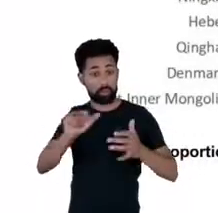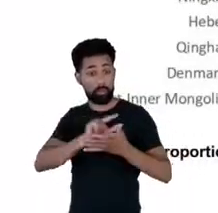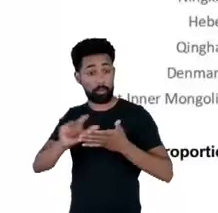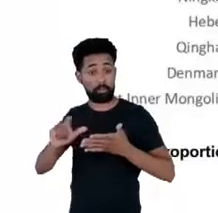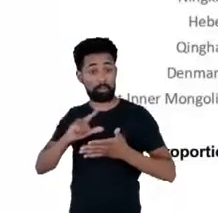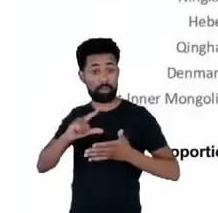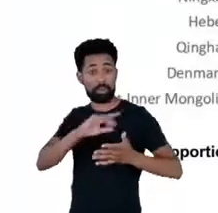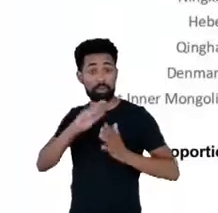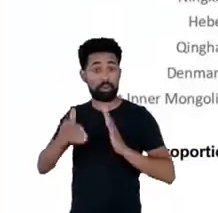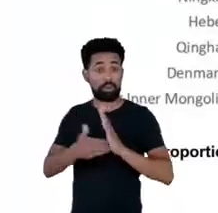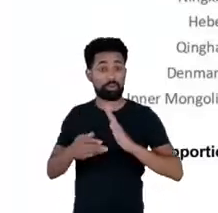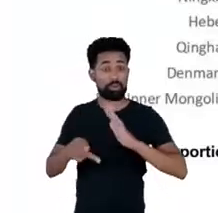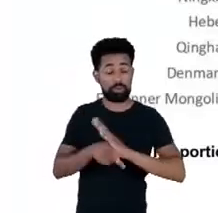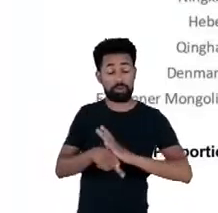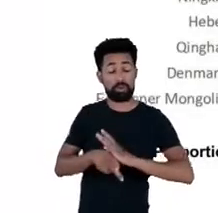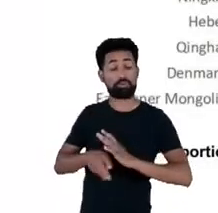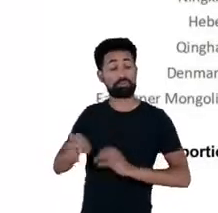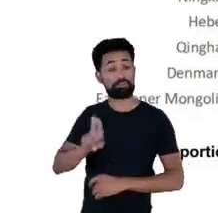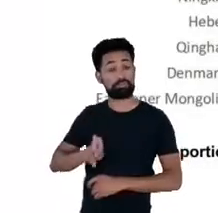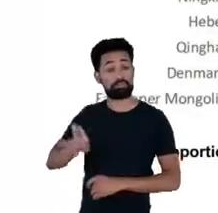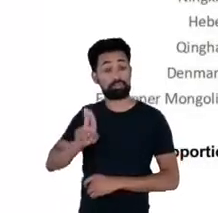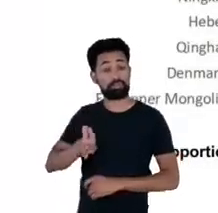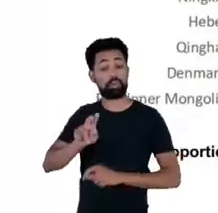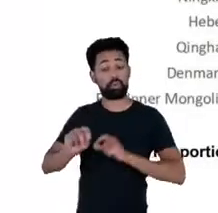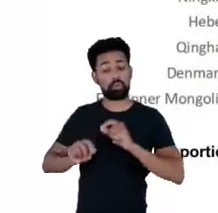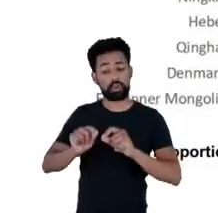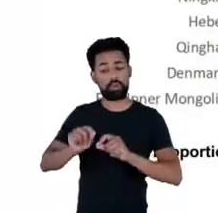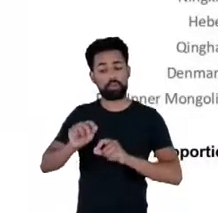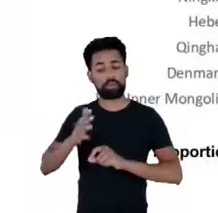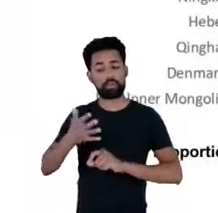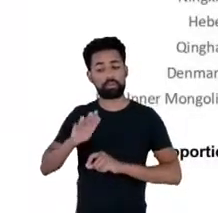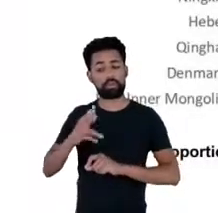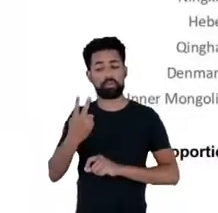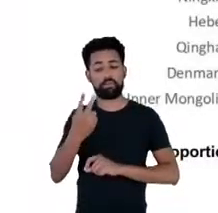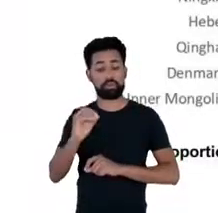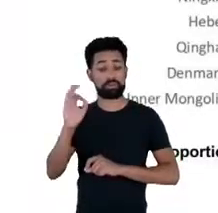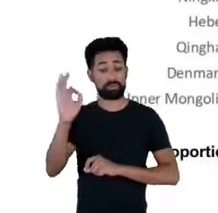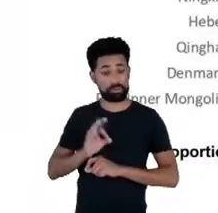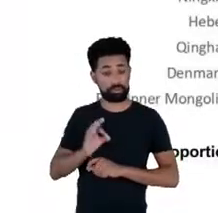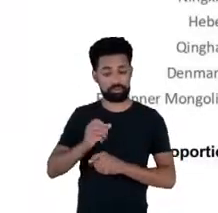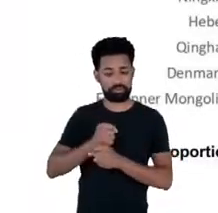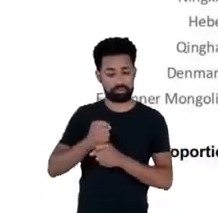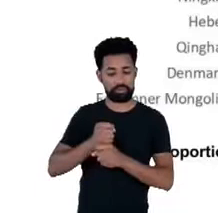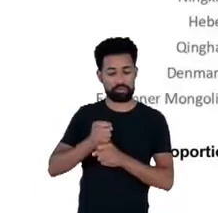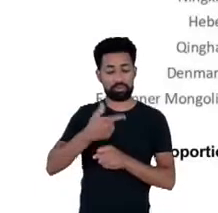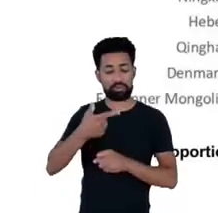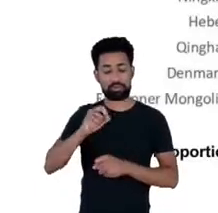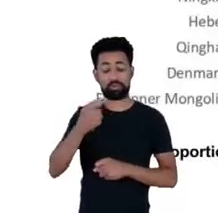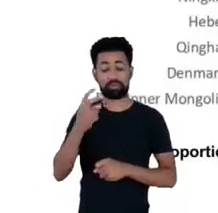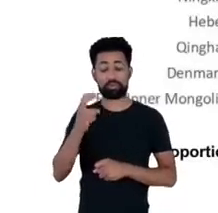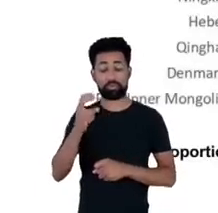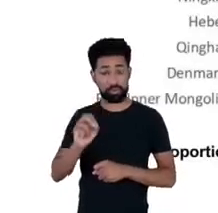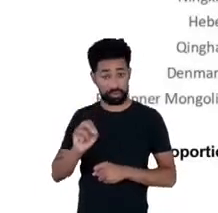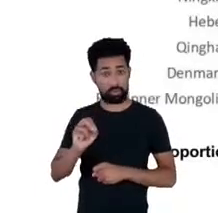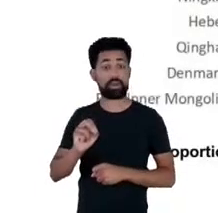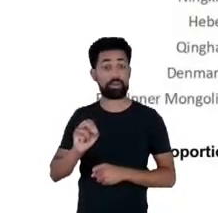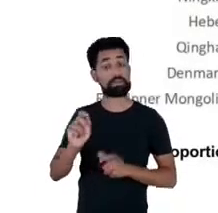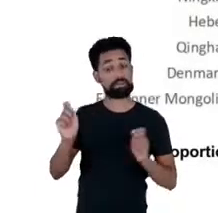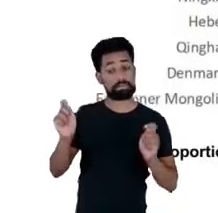do consumo chegará a 20%, e em 2050 poderá chegar